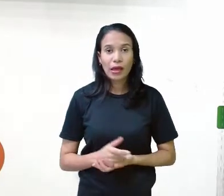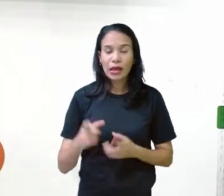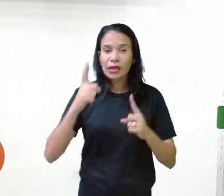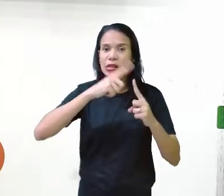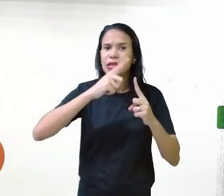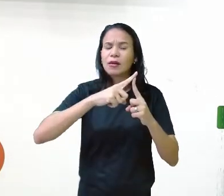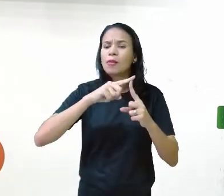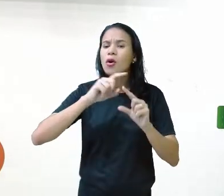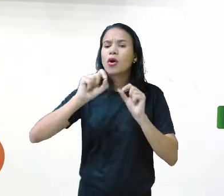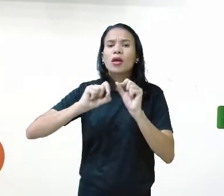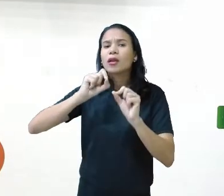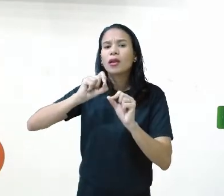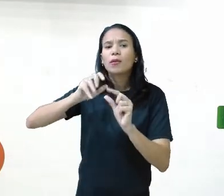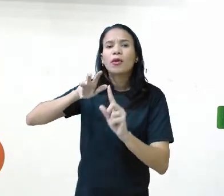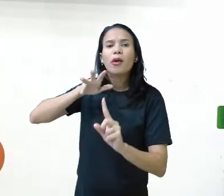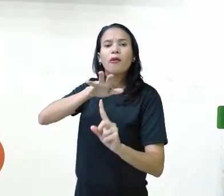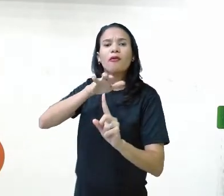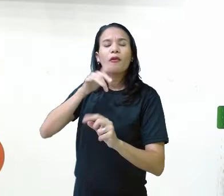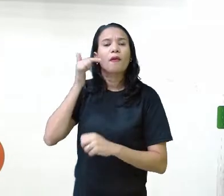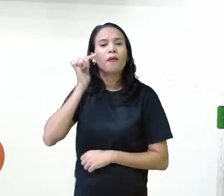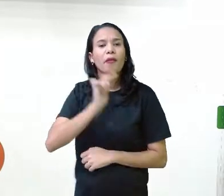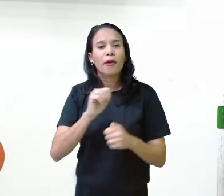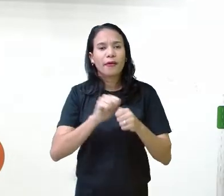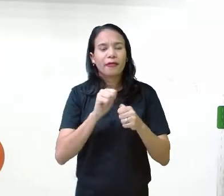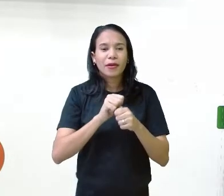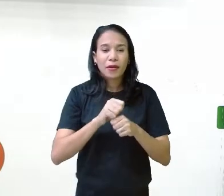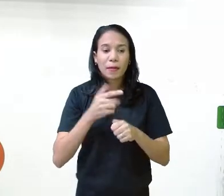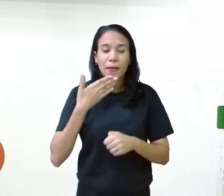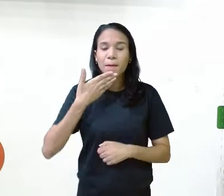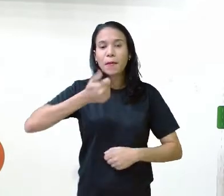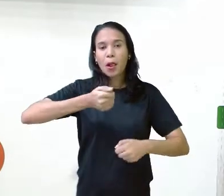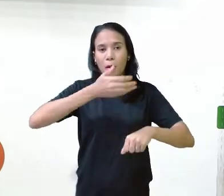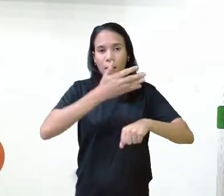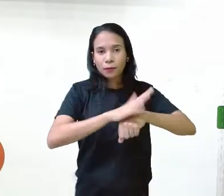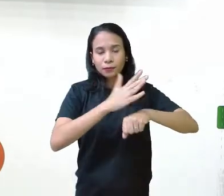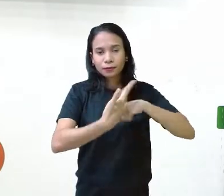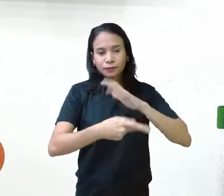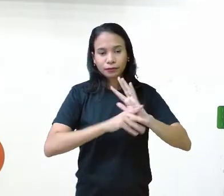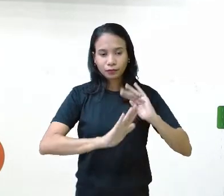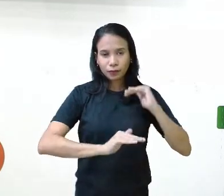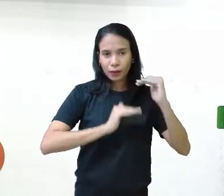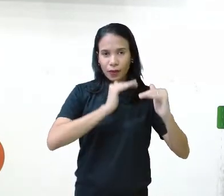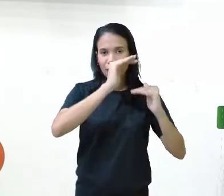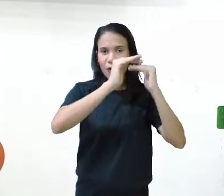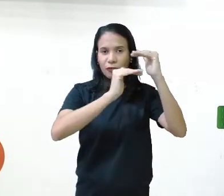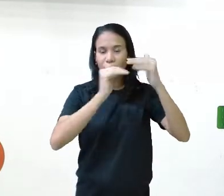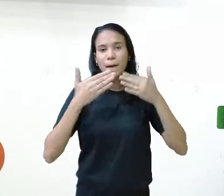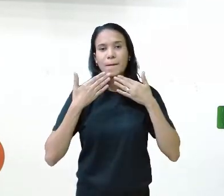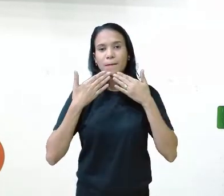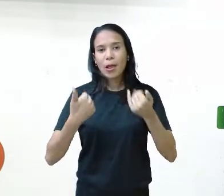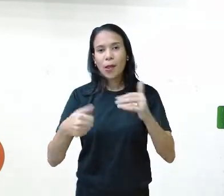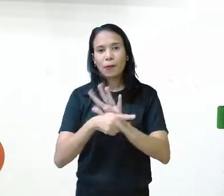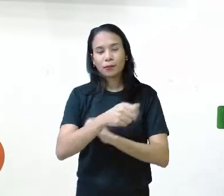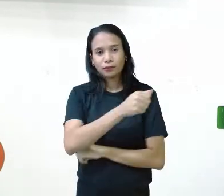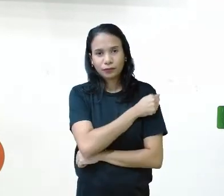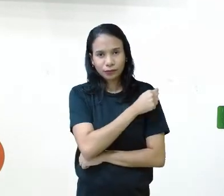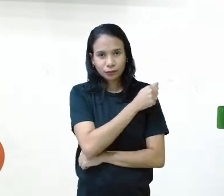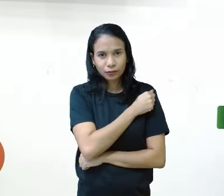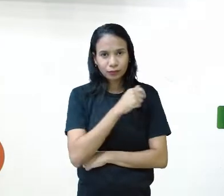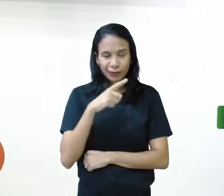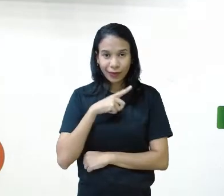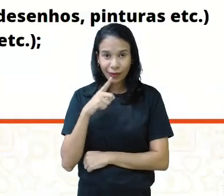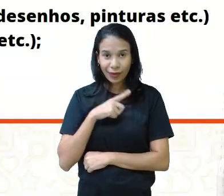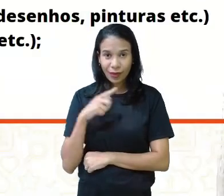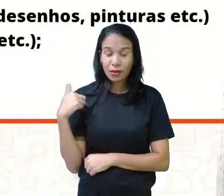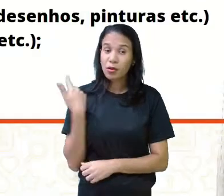tipo de intervenção você vai fazer para poder proporcionar um desenvolvimento melhor para seu estudante. Mas